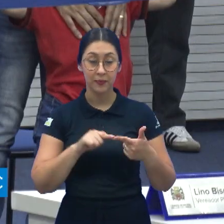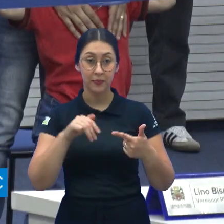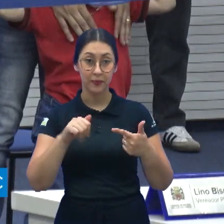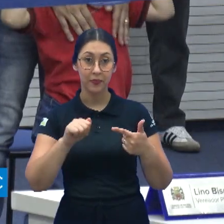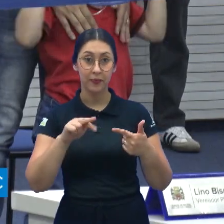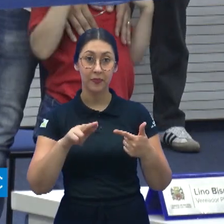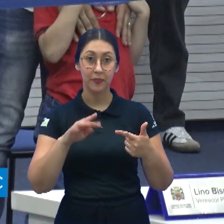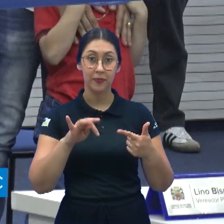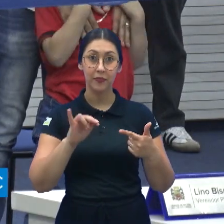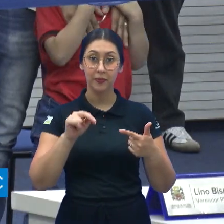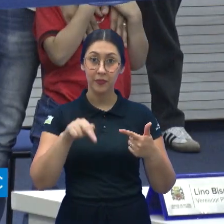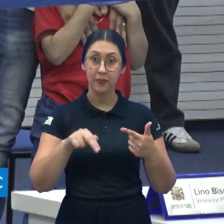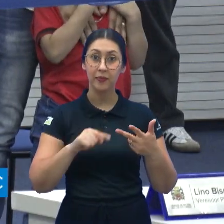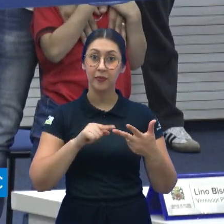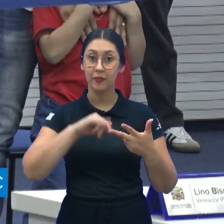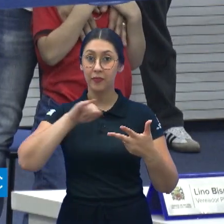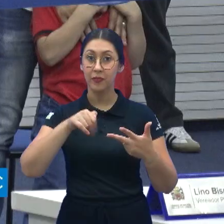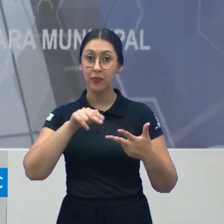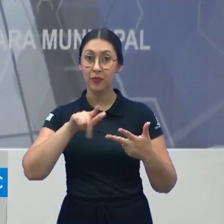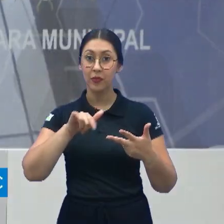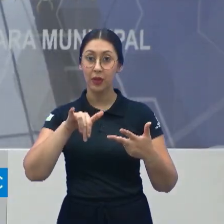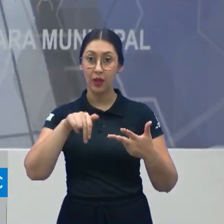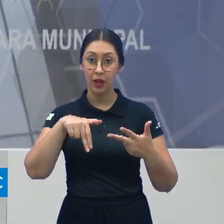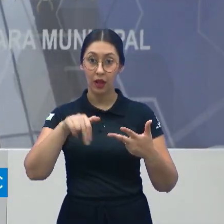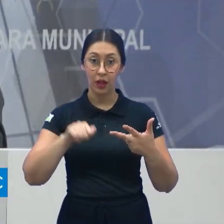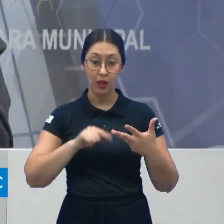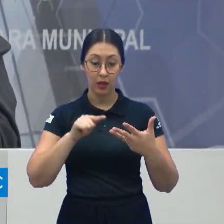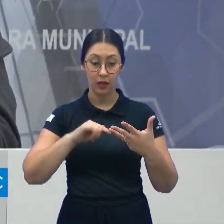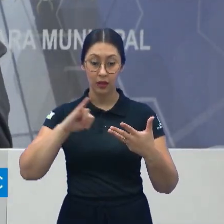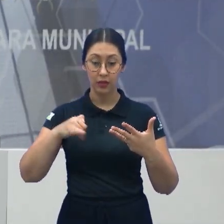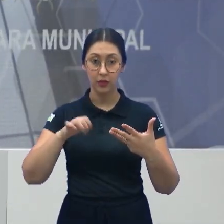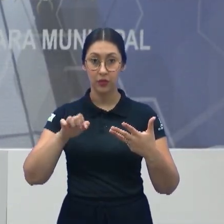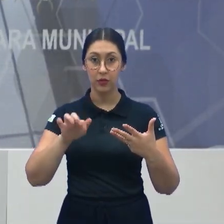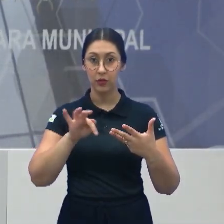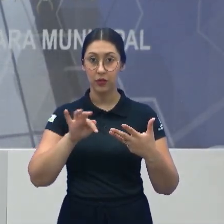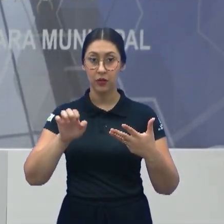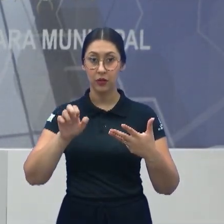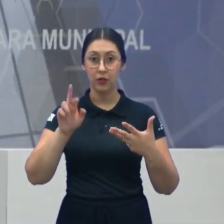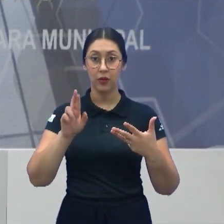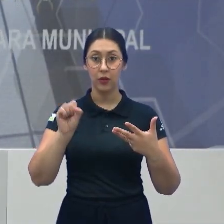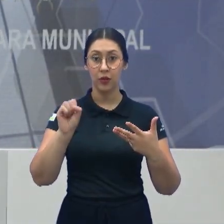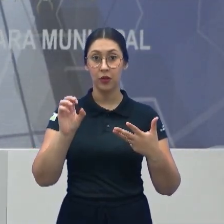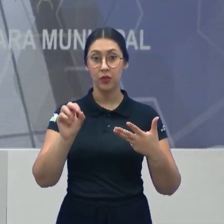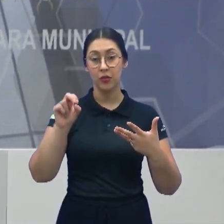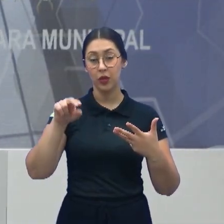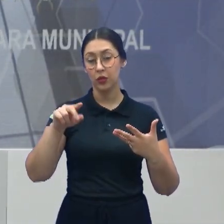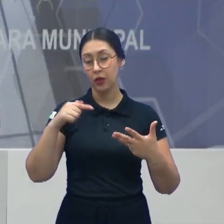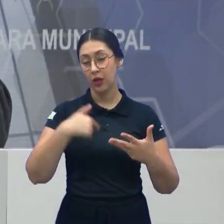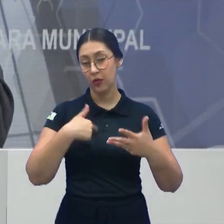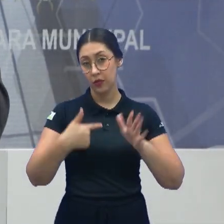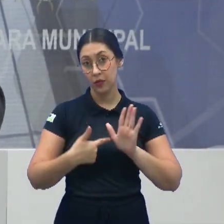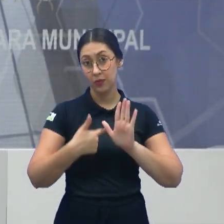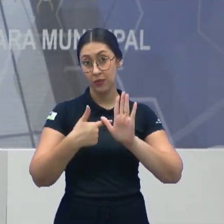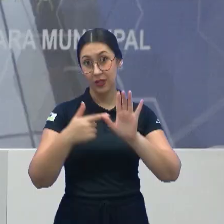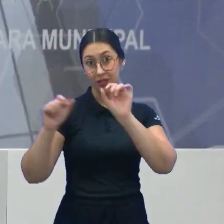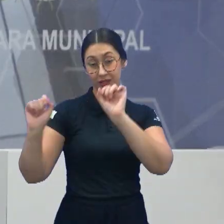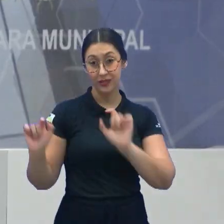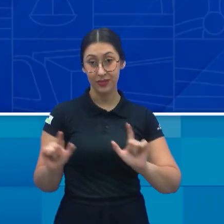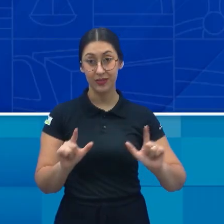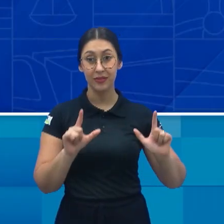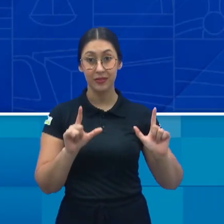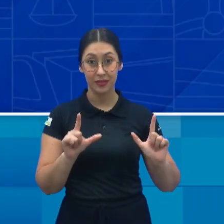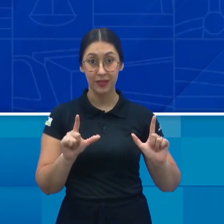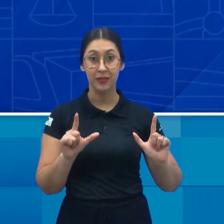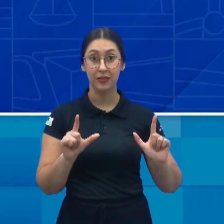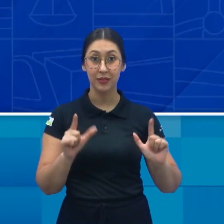Jefferson. Presidente, eu vou mostrar aqui nos slides que o Betão vai colocar para a gente, já colocou inclusive.